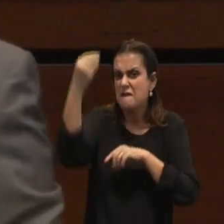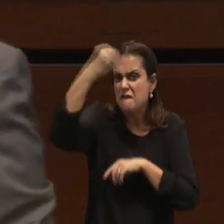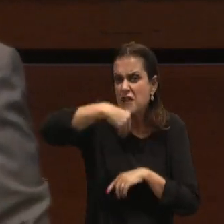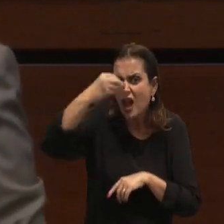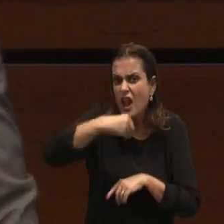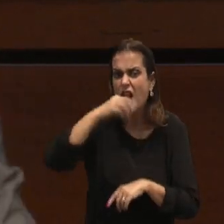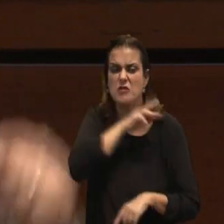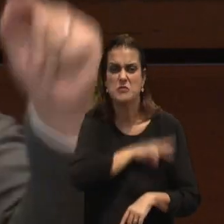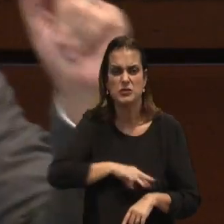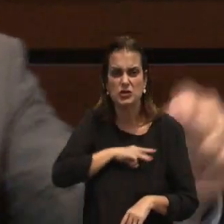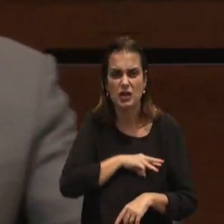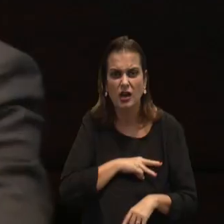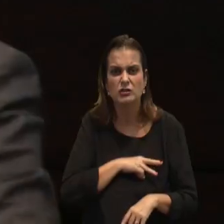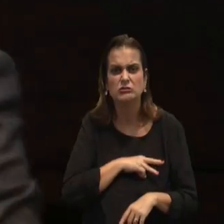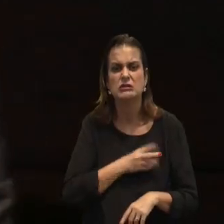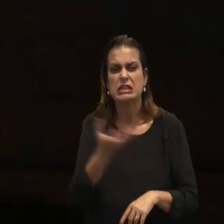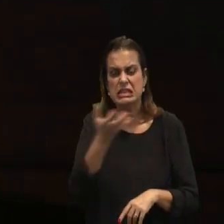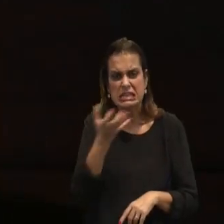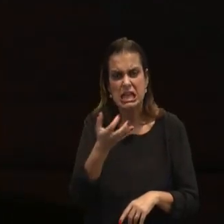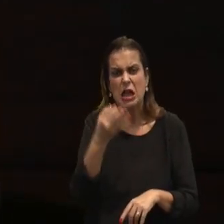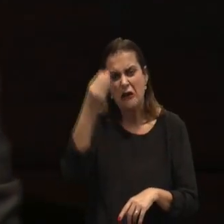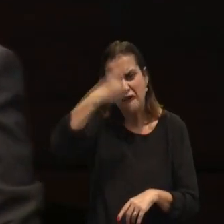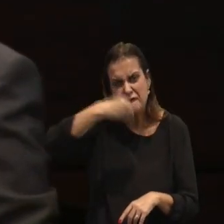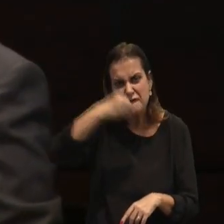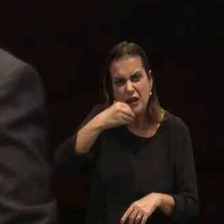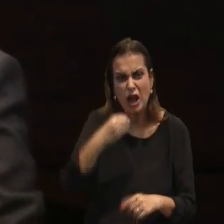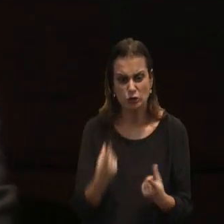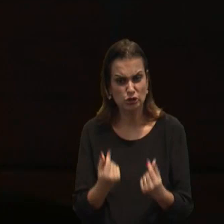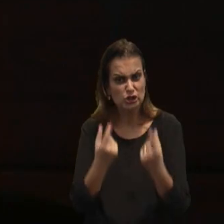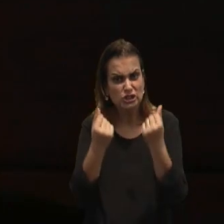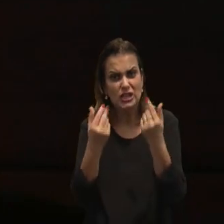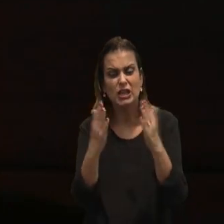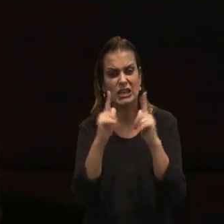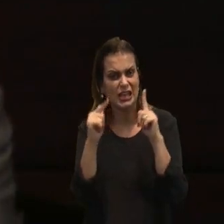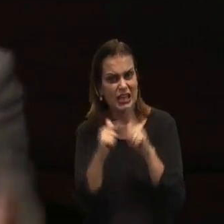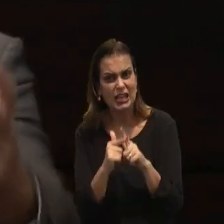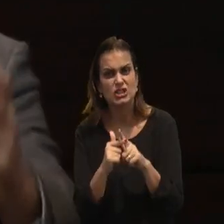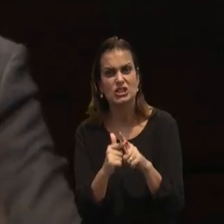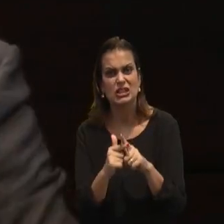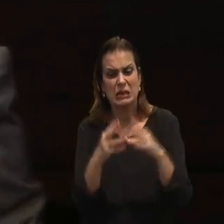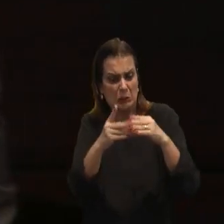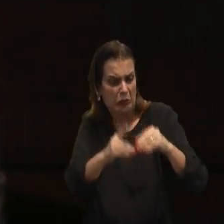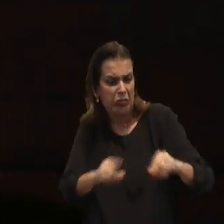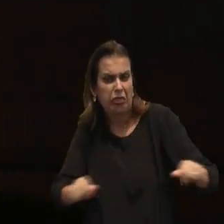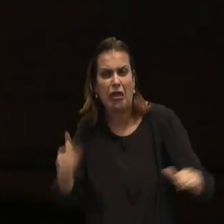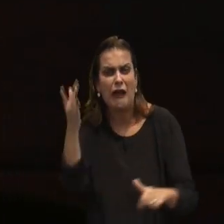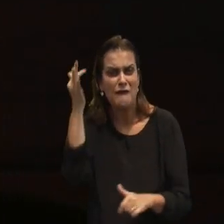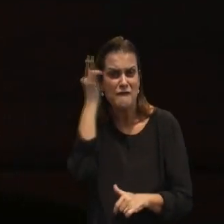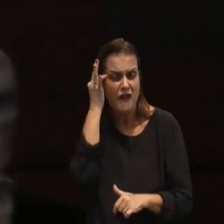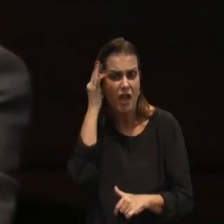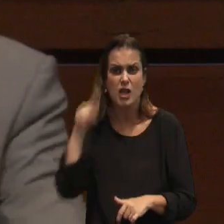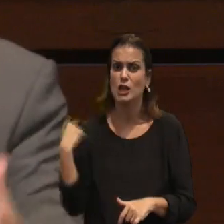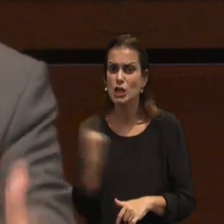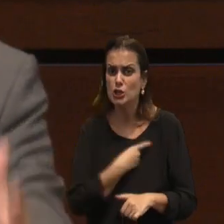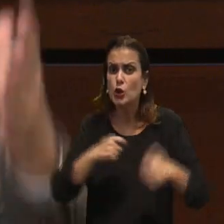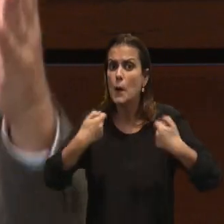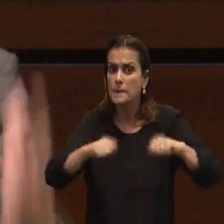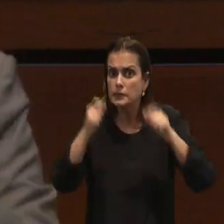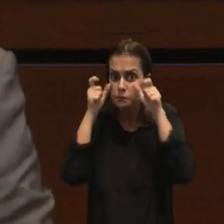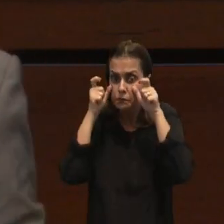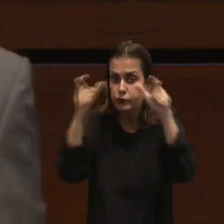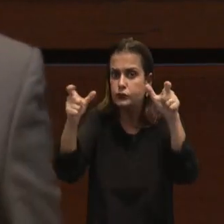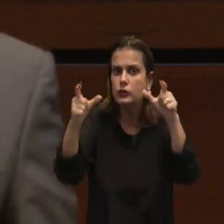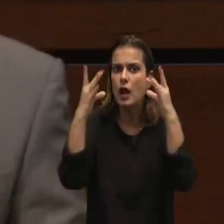obra missionária, ele tenta enfraquecer as finanças da igreja, ele tenta minar a fé da igreja, e nós precisamos estar alertas